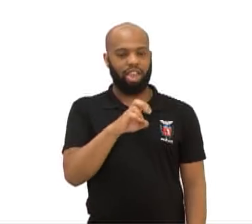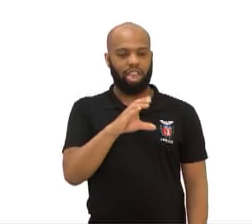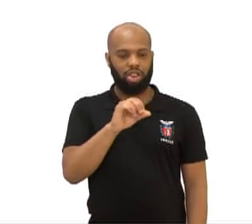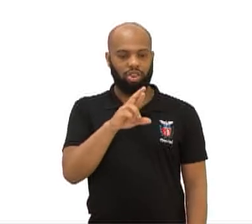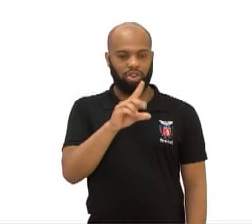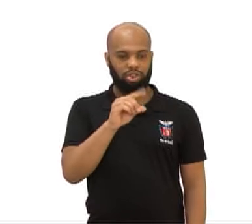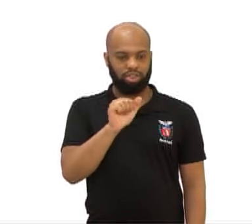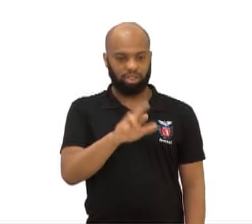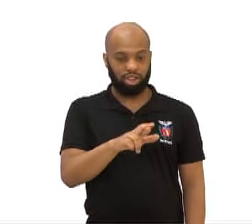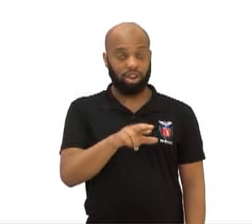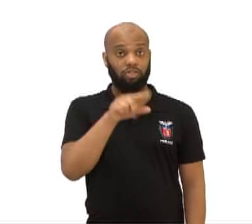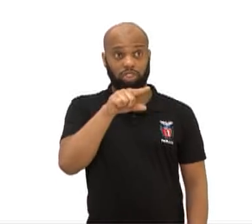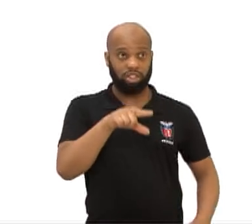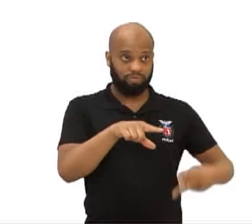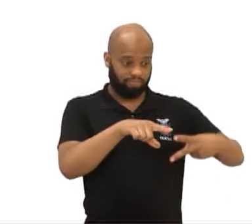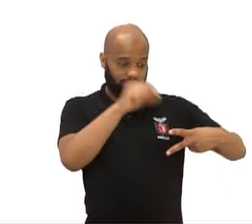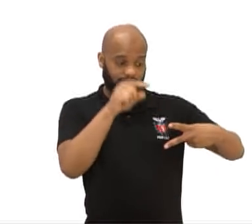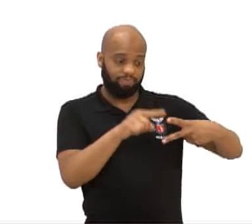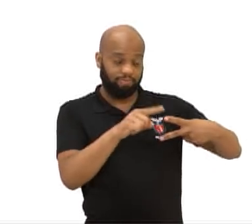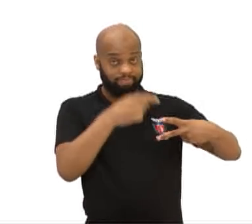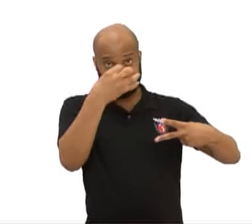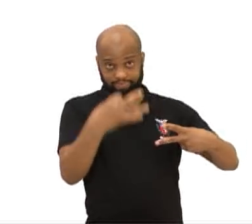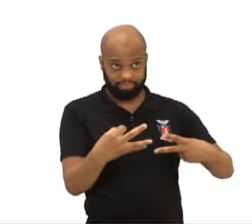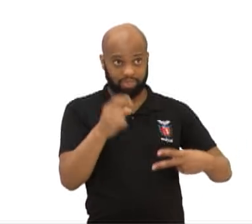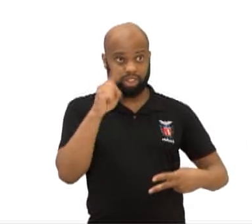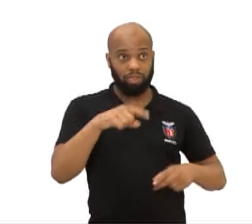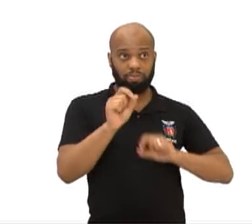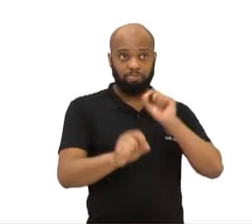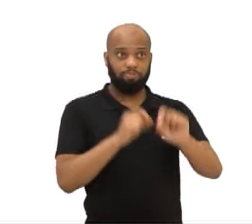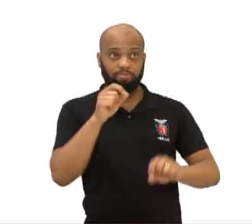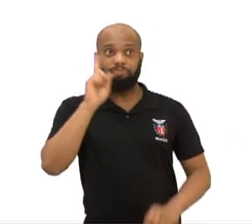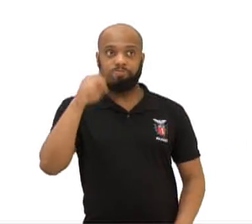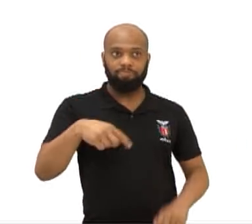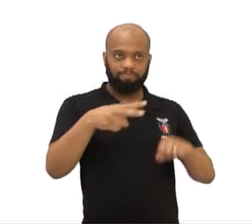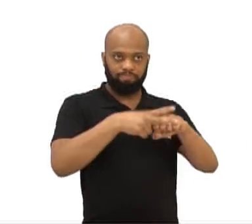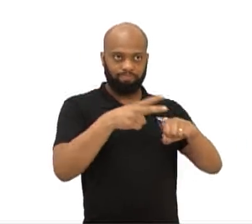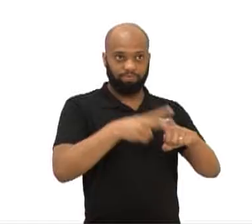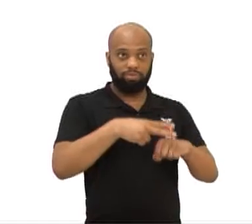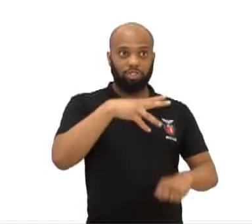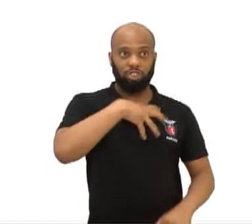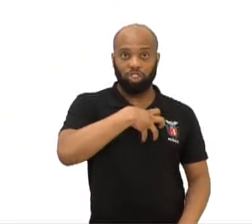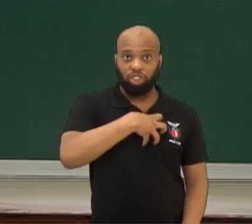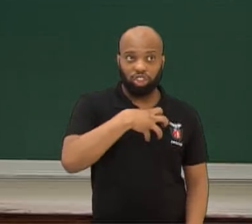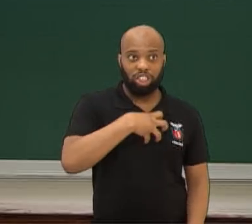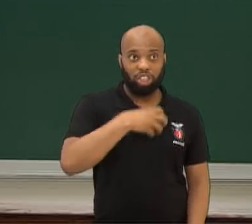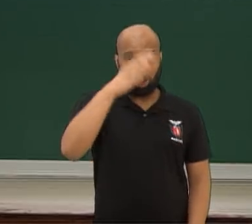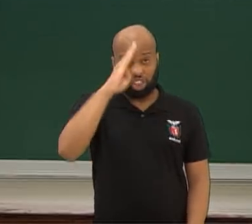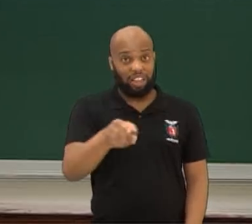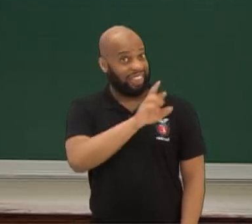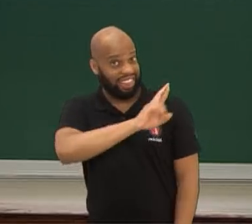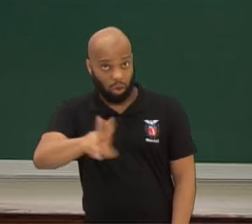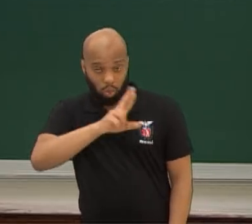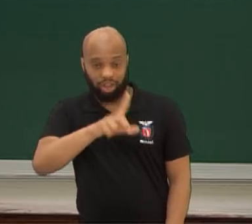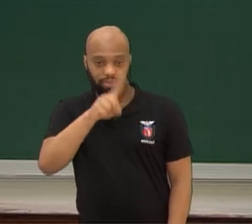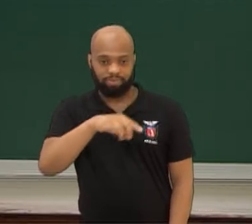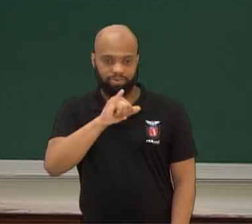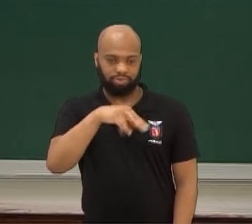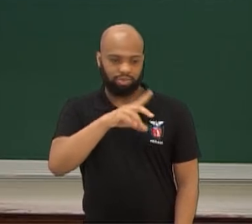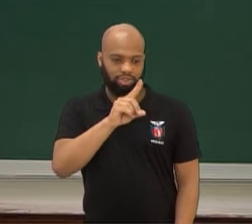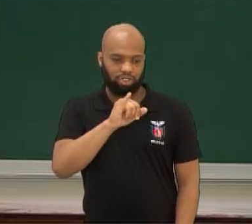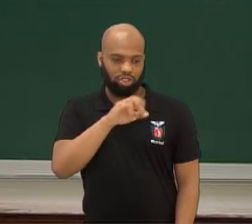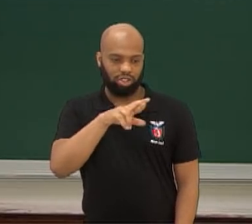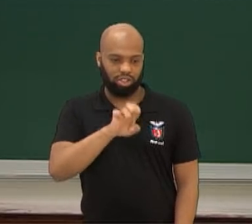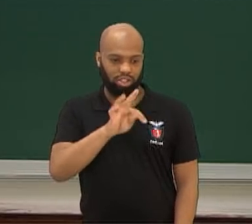acertou marcando ali a primeira proposição que diz o seguinte: trata-se de verbo transitivo indireto, pois se utilizou